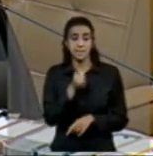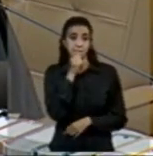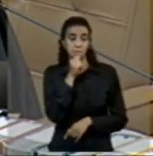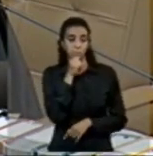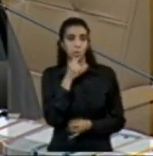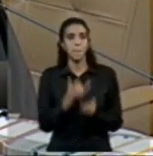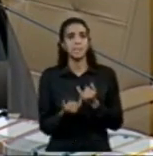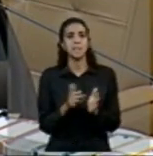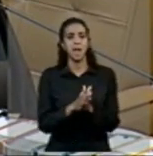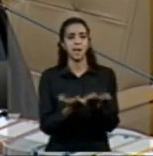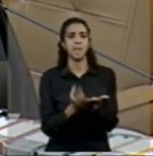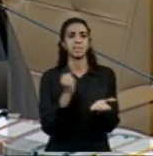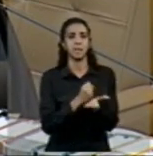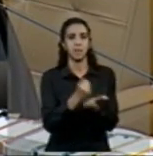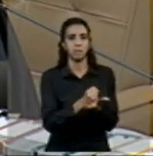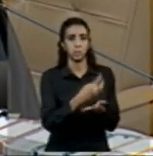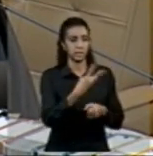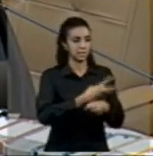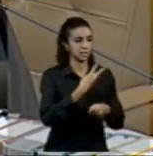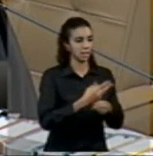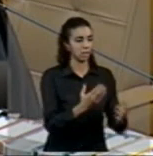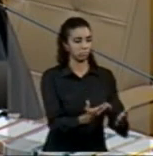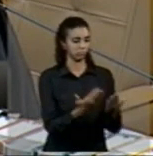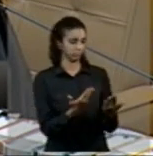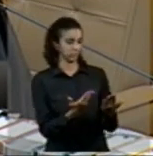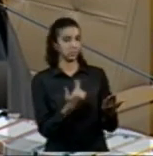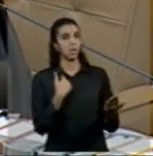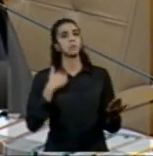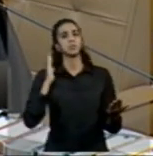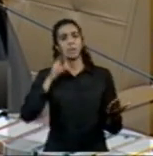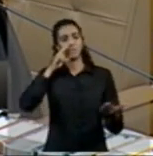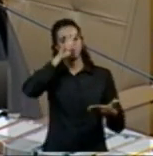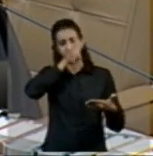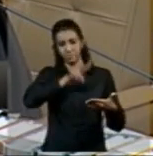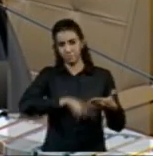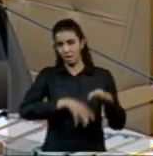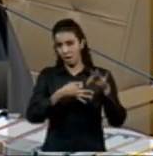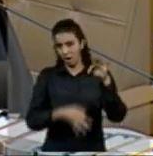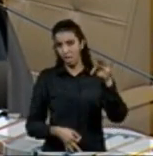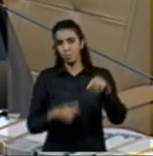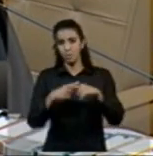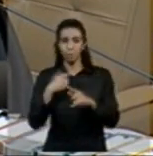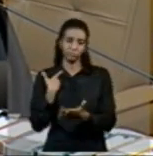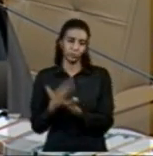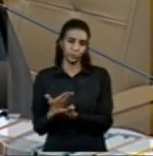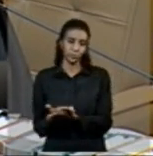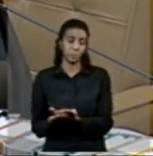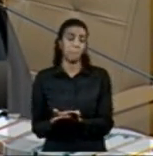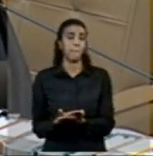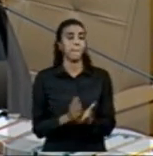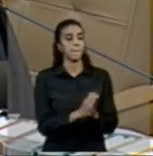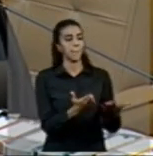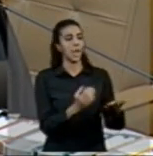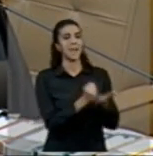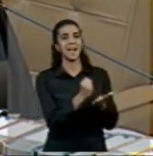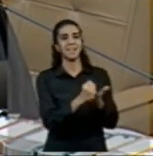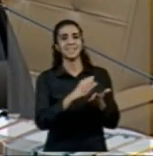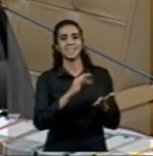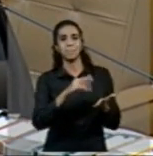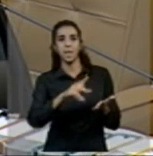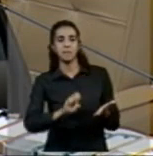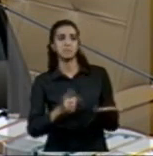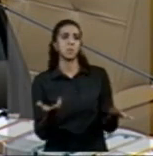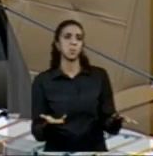a carteira de trabalho de um terceirizado, e eu tenho manuseado várias, até em função desse processo, onde se verifica que ao longo